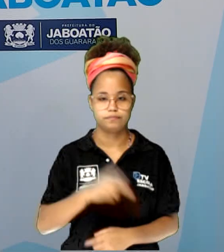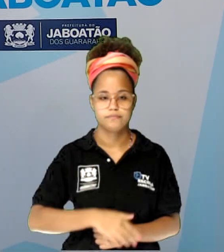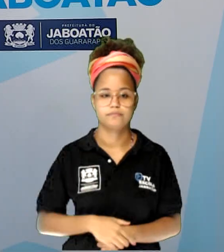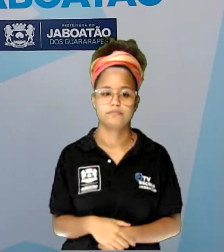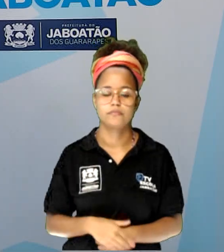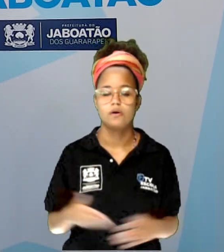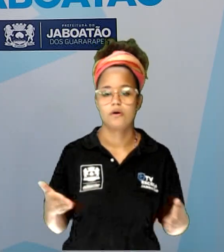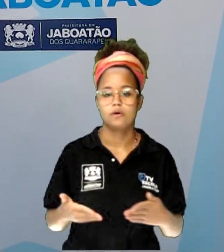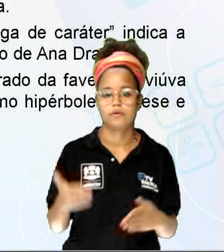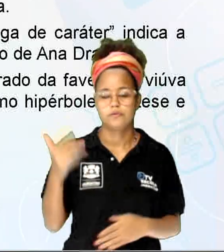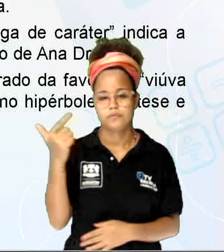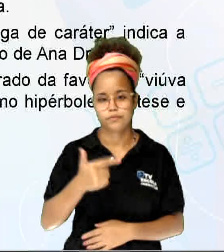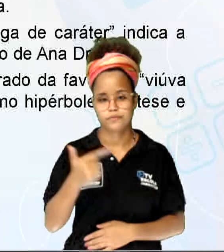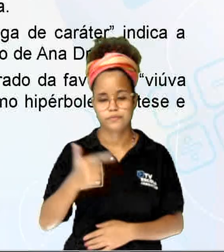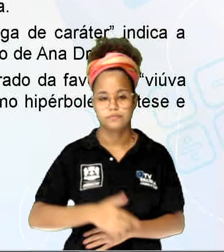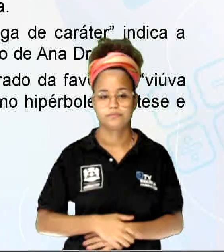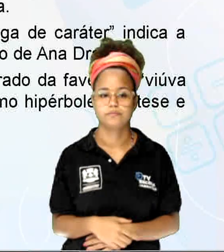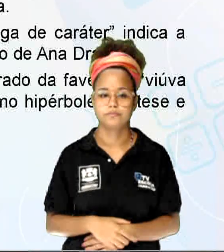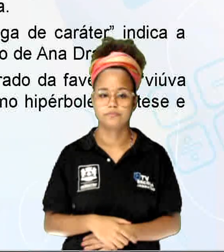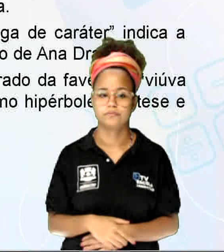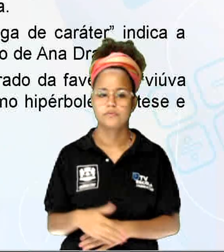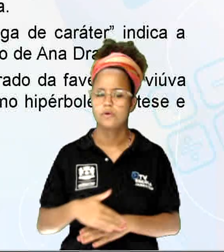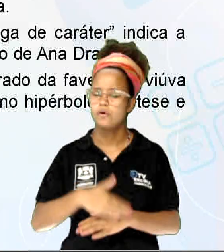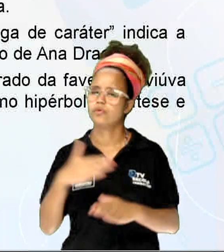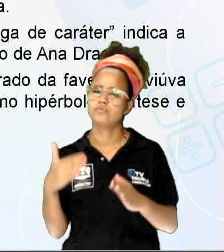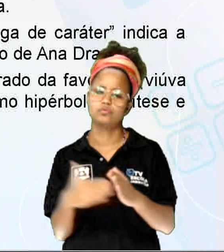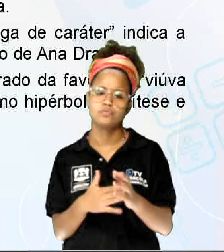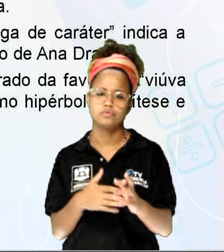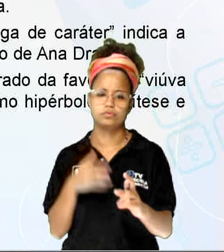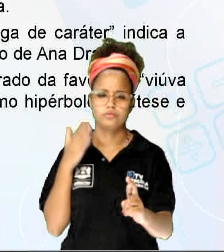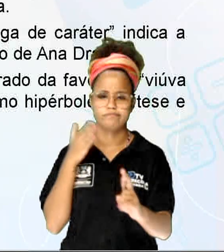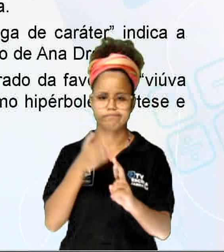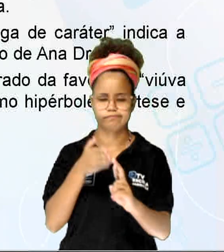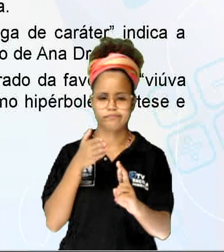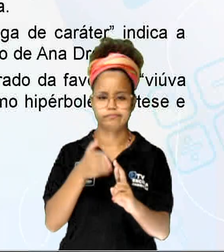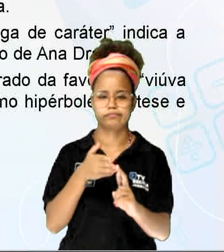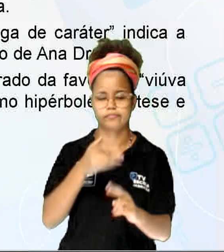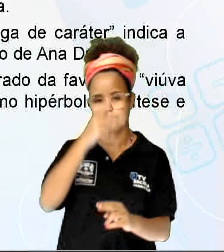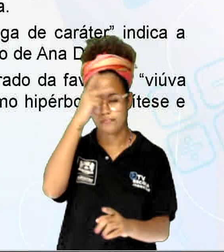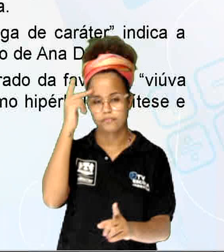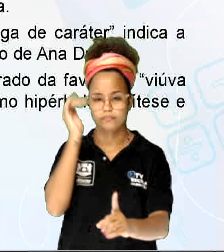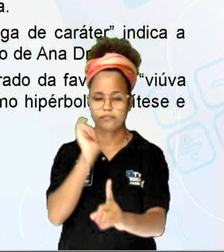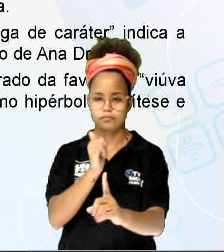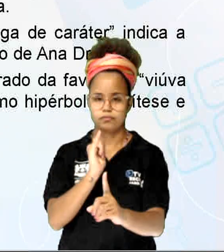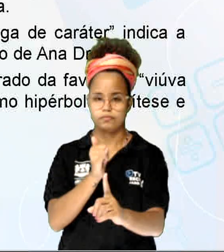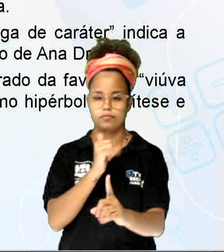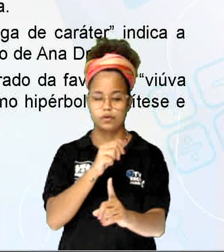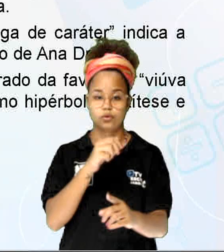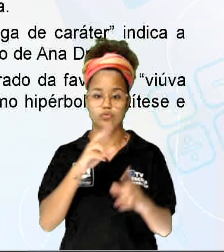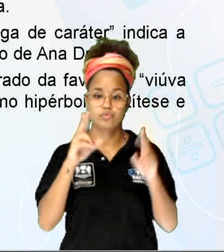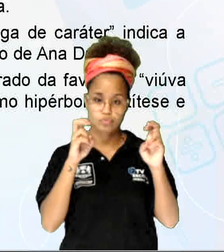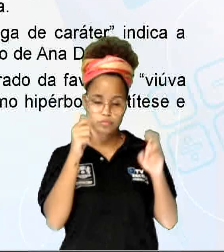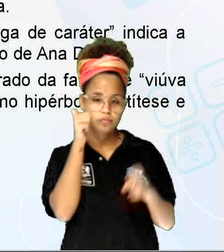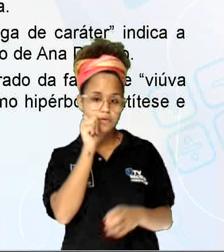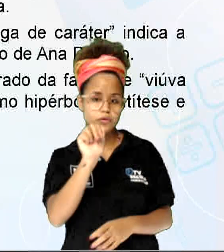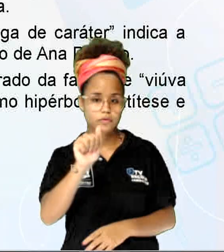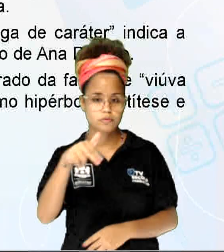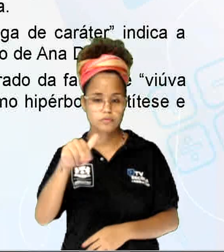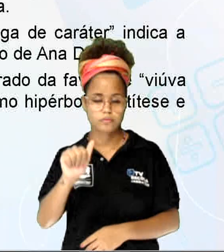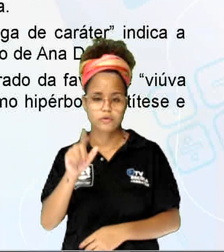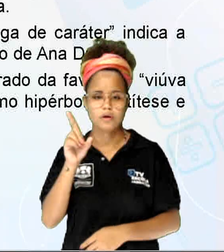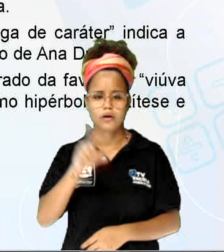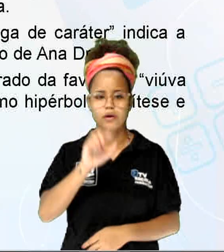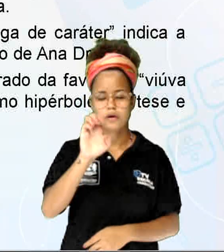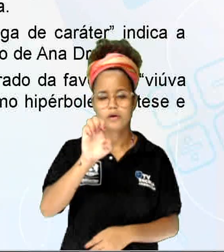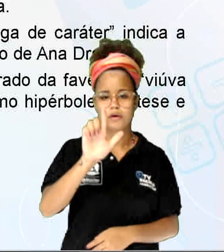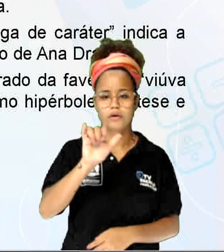Vamos ver o item 2 na tela. Todas as referências do narrador a Ana Dragão são elípticas